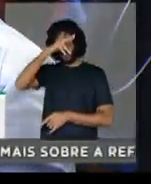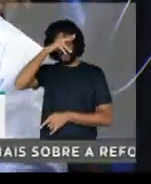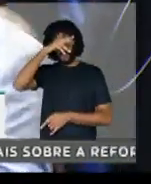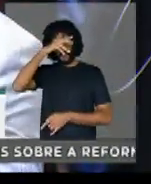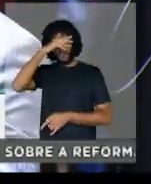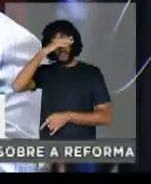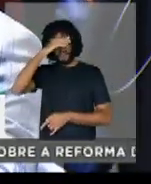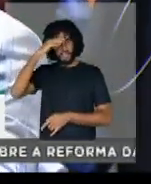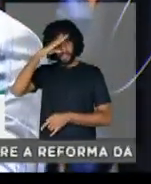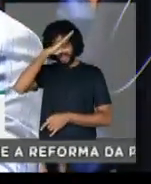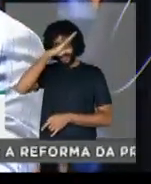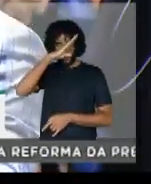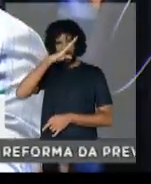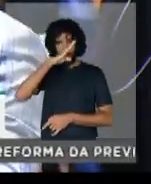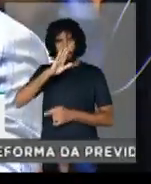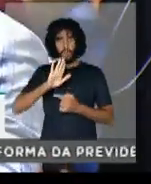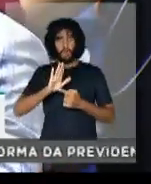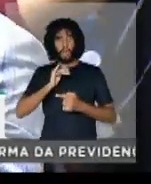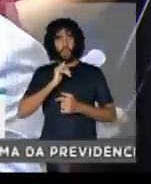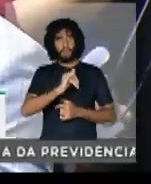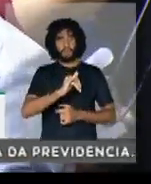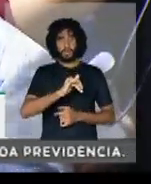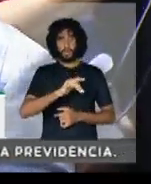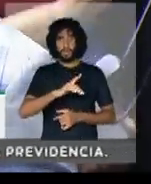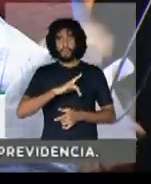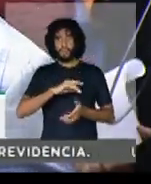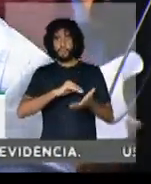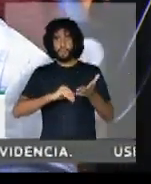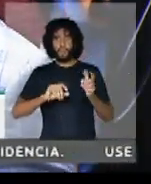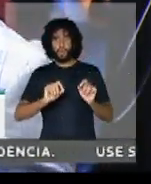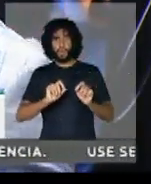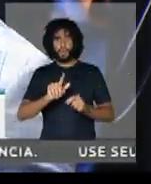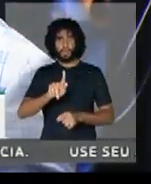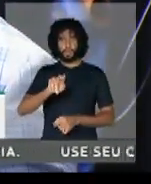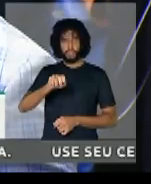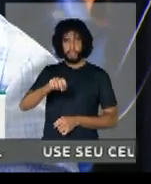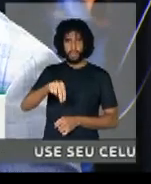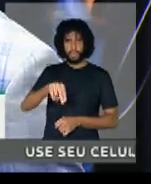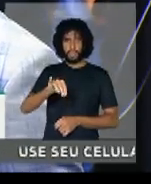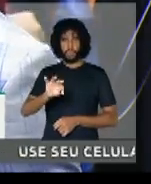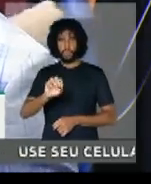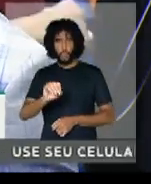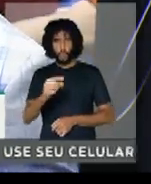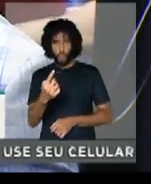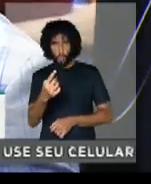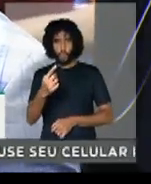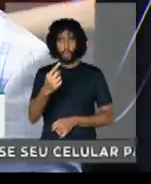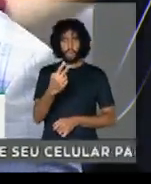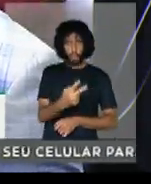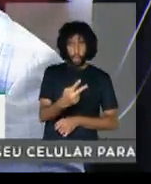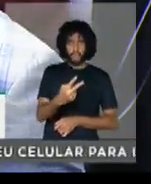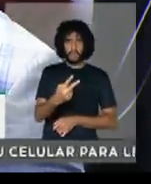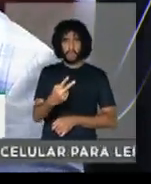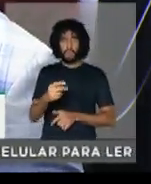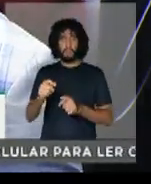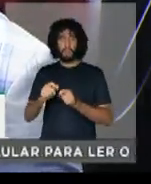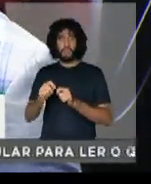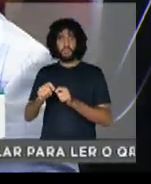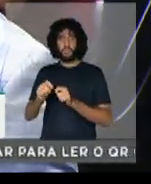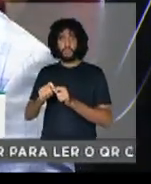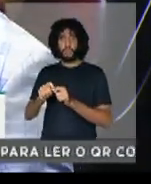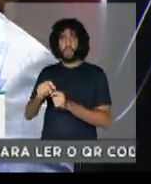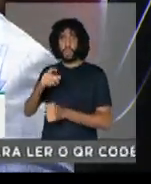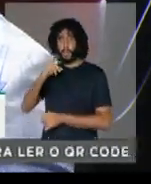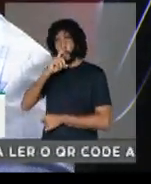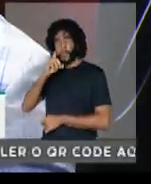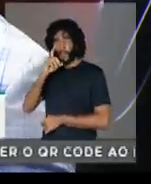dos passaportes genitor 1 e genitor 2 para colocar pai e mãe. Eu sou pai de dois garotos